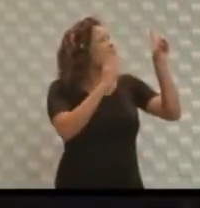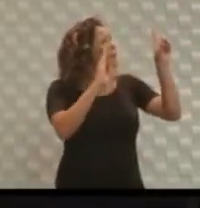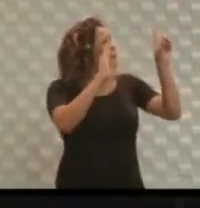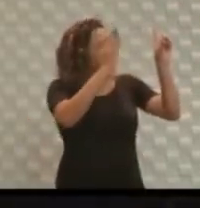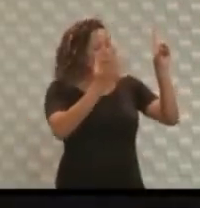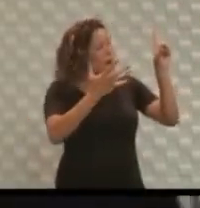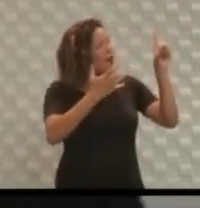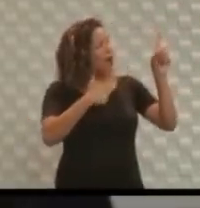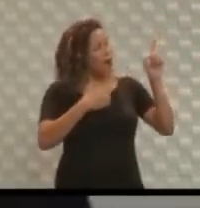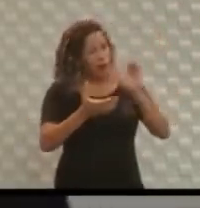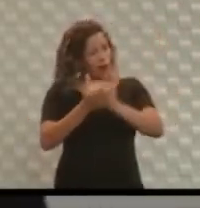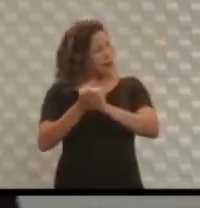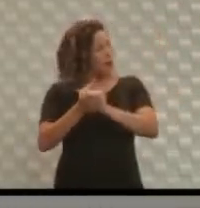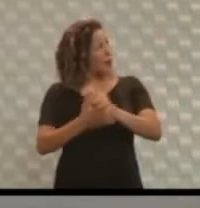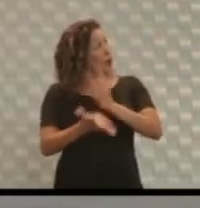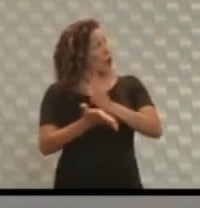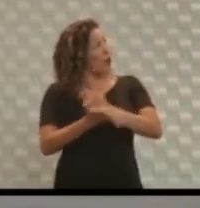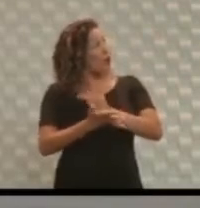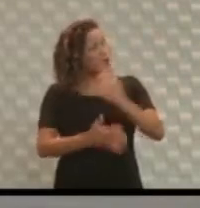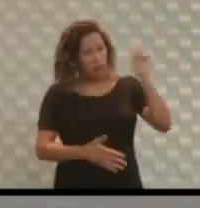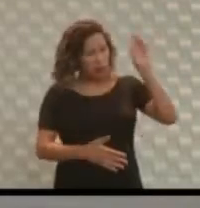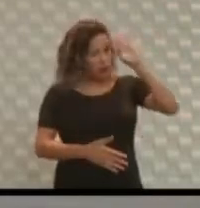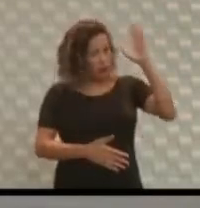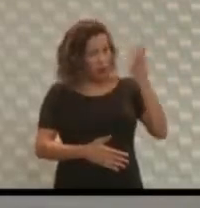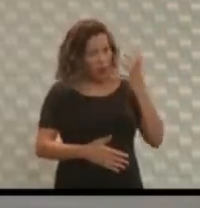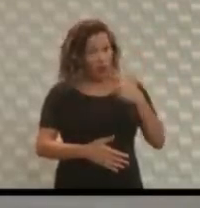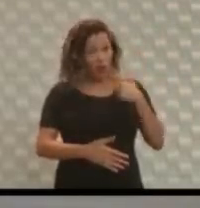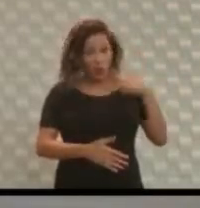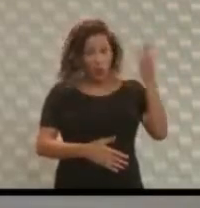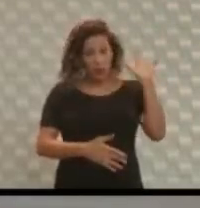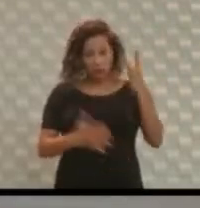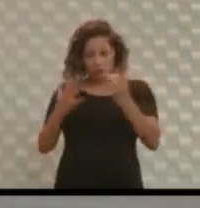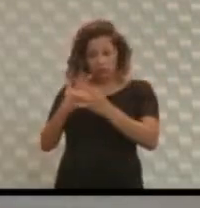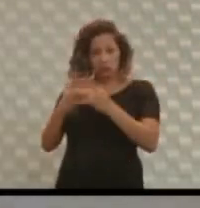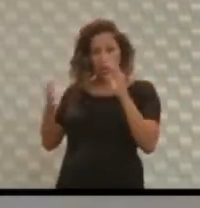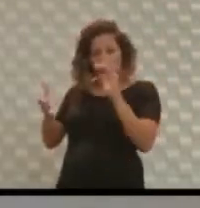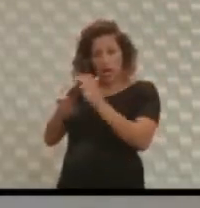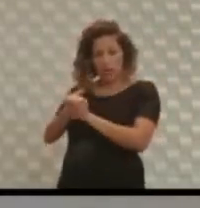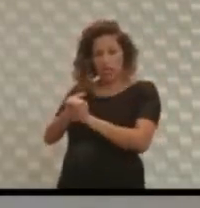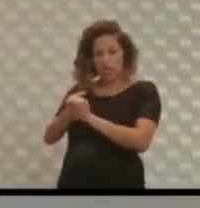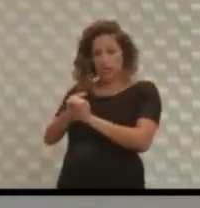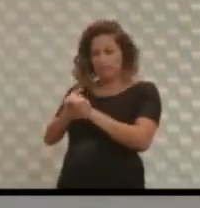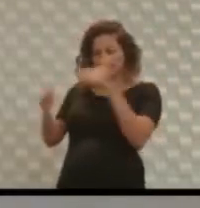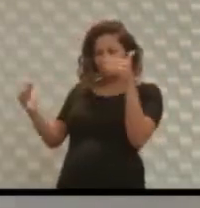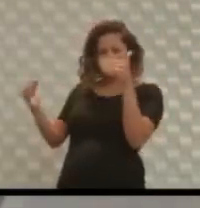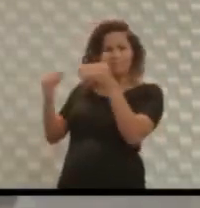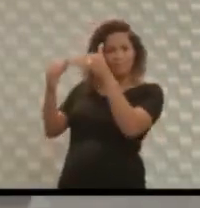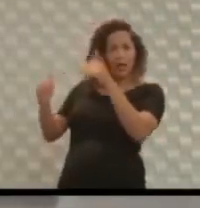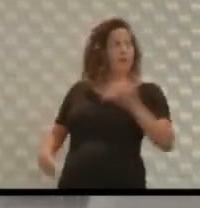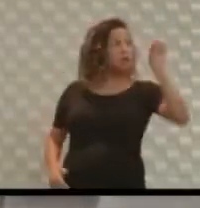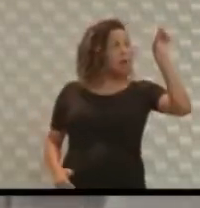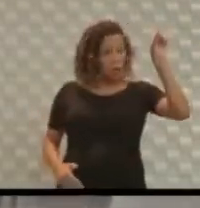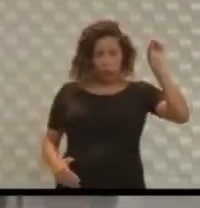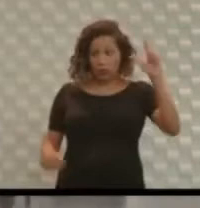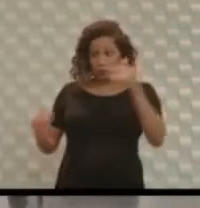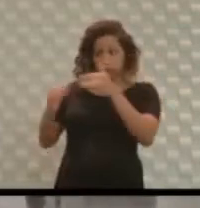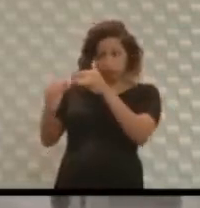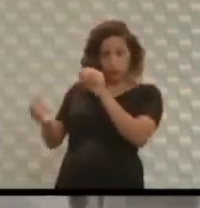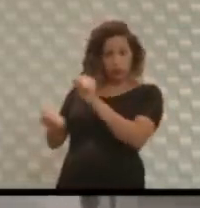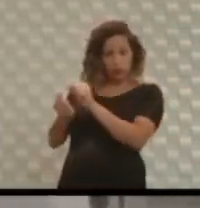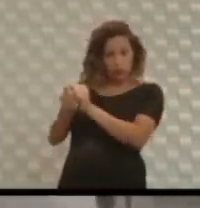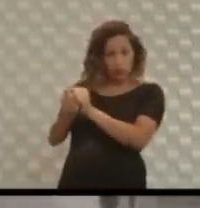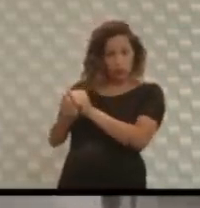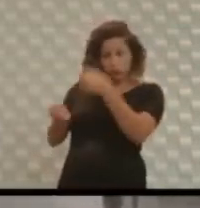no meu casamento. Porque quando eu fiz a aliança, o Senhor ali estava. E o Senhor é o mais importante, o Senhor é